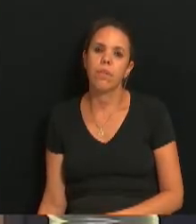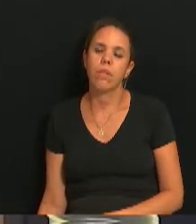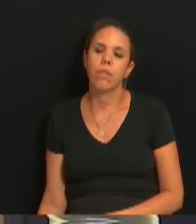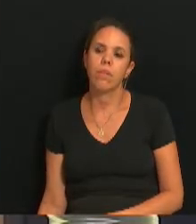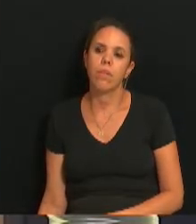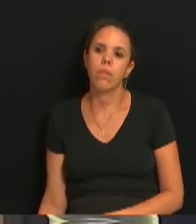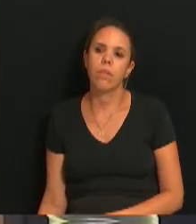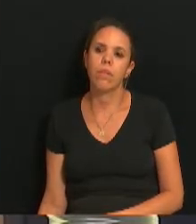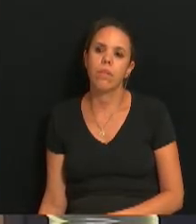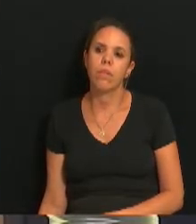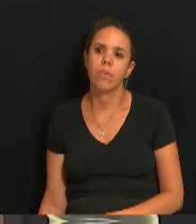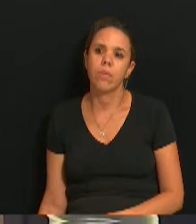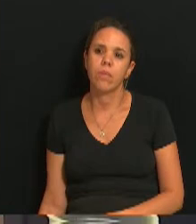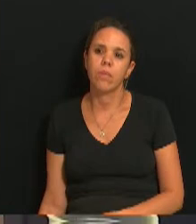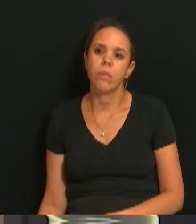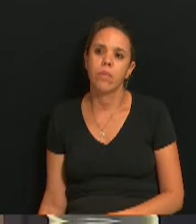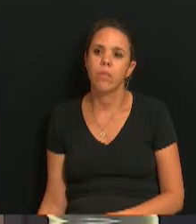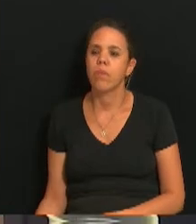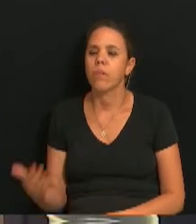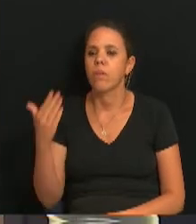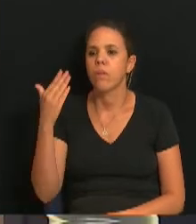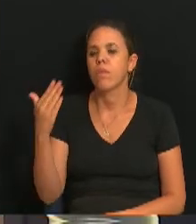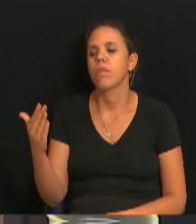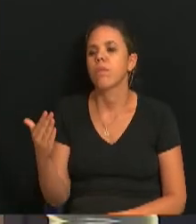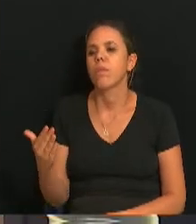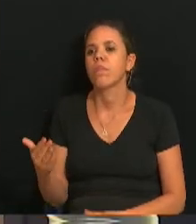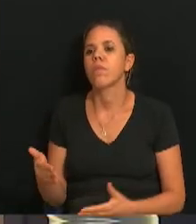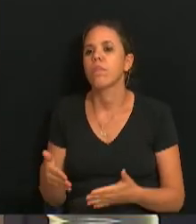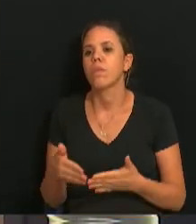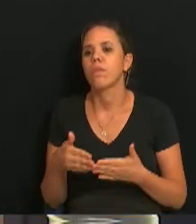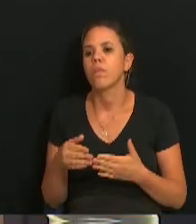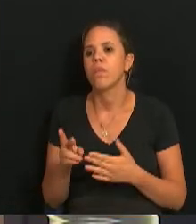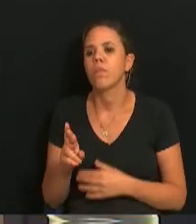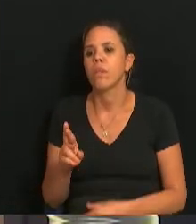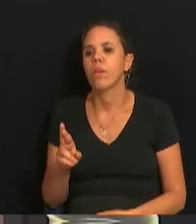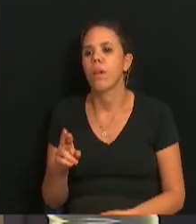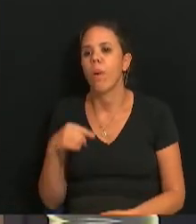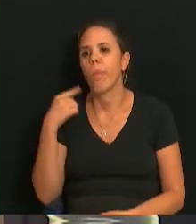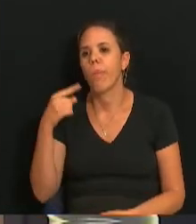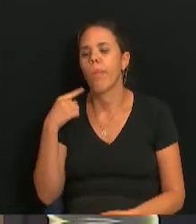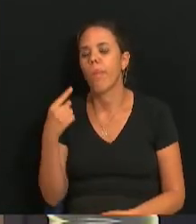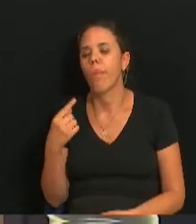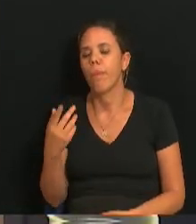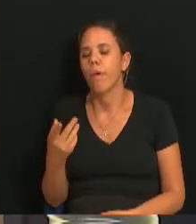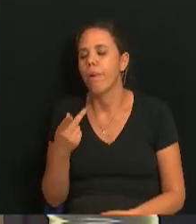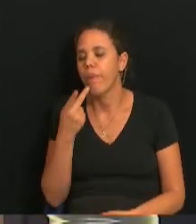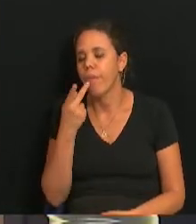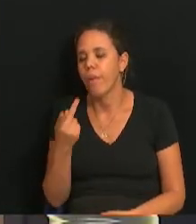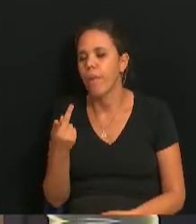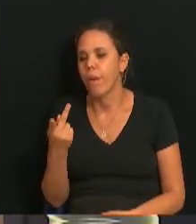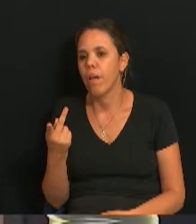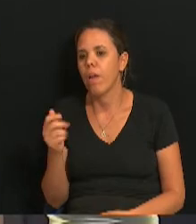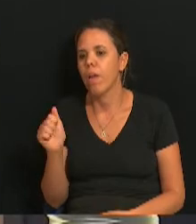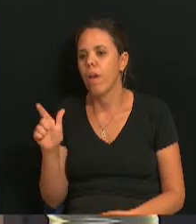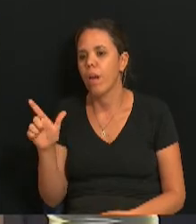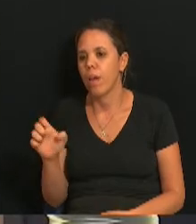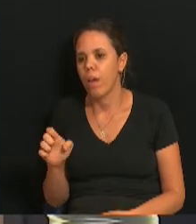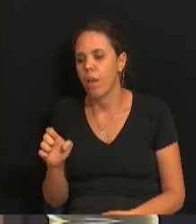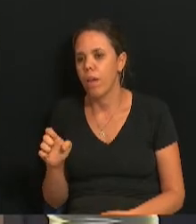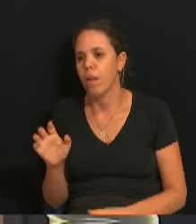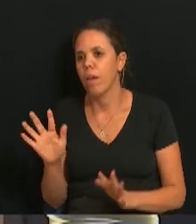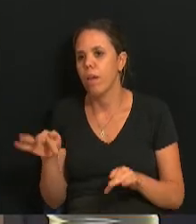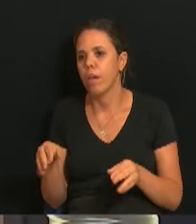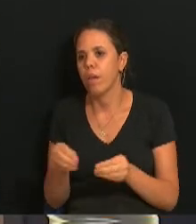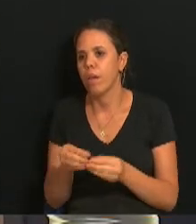Obrigada, Andréia. Agora, por favor, doutor Alexandre, fazer aí as suas